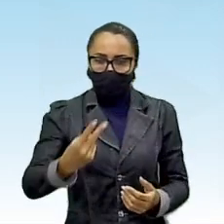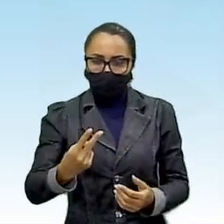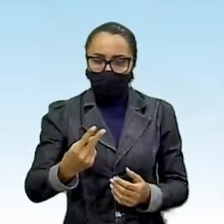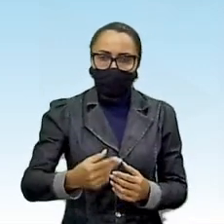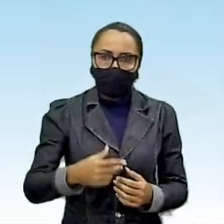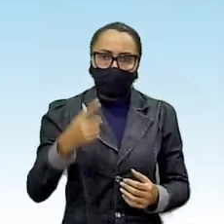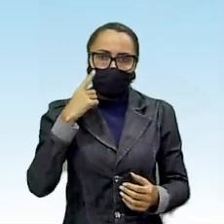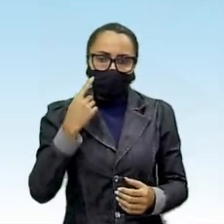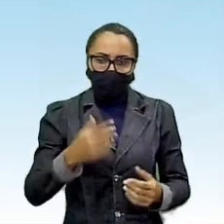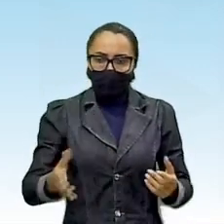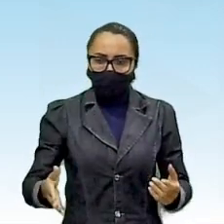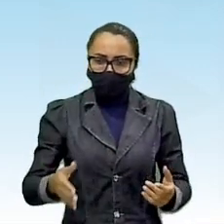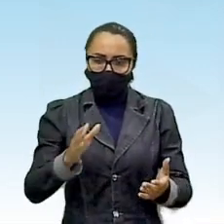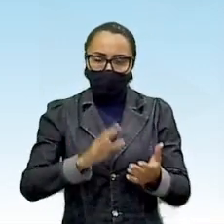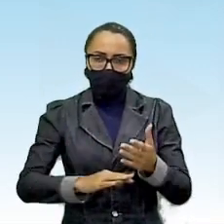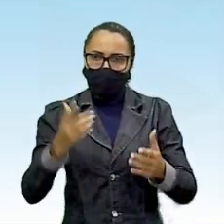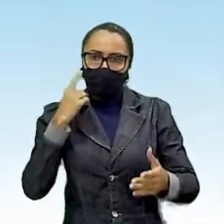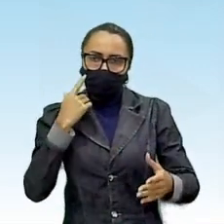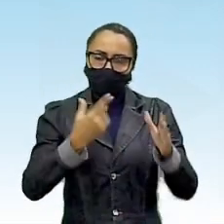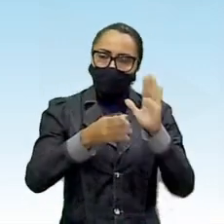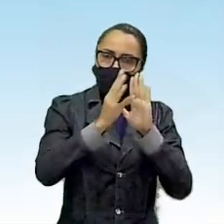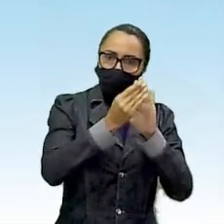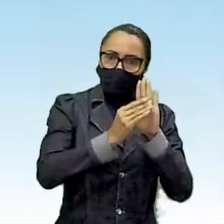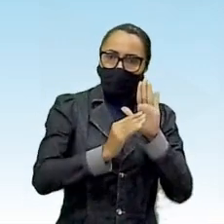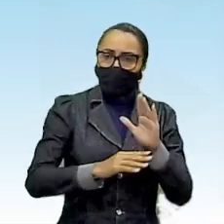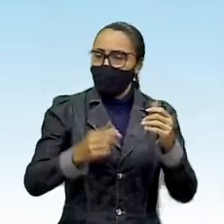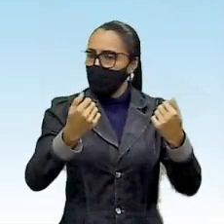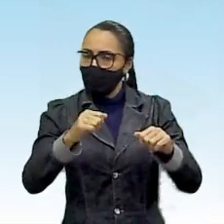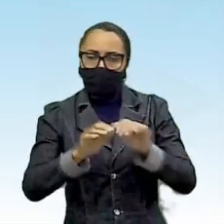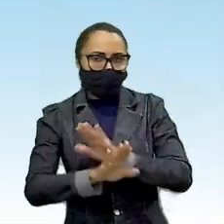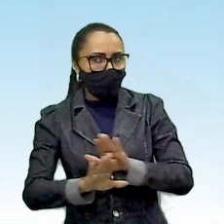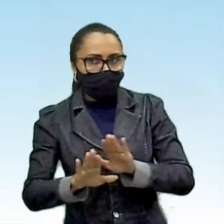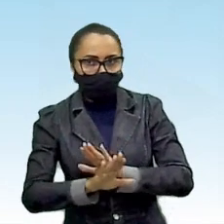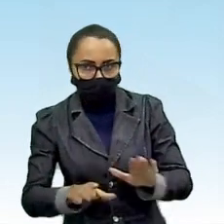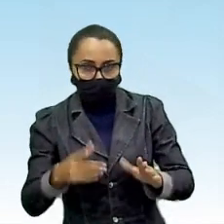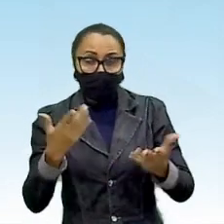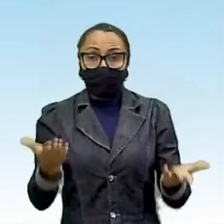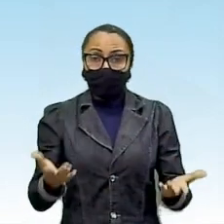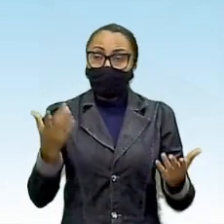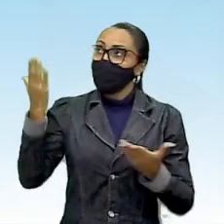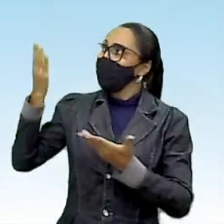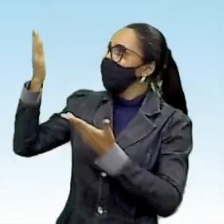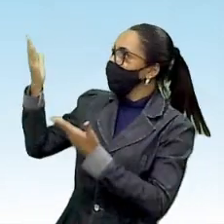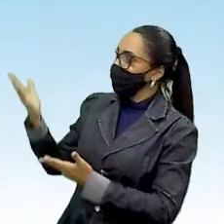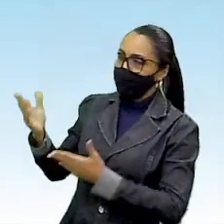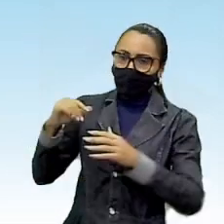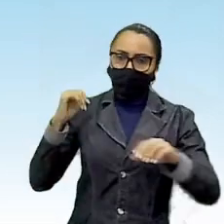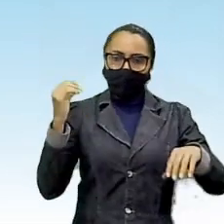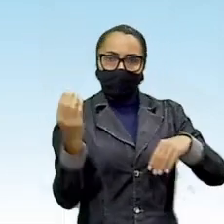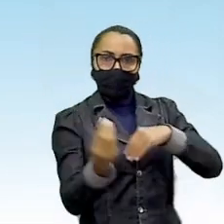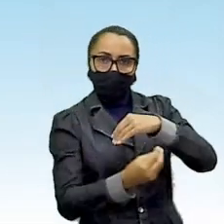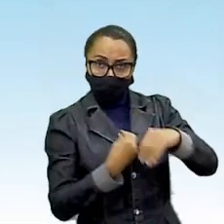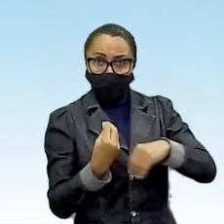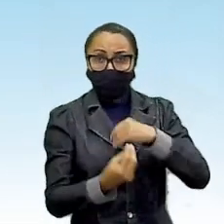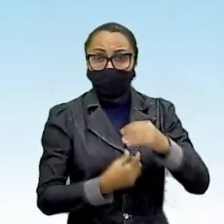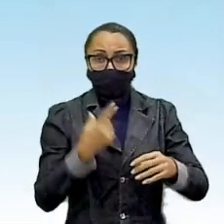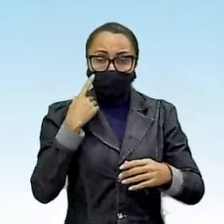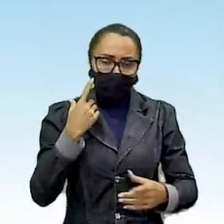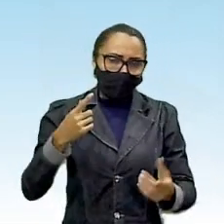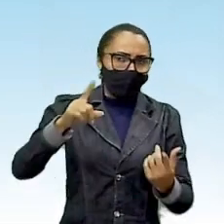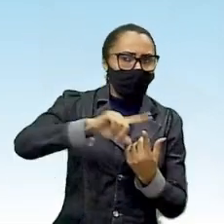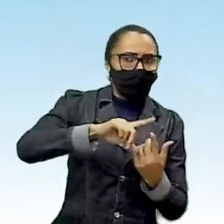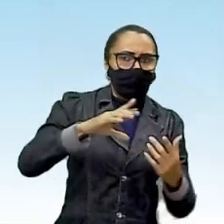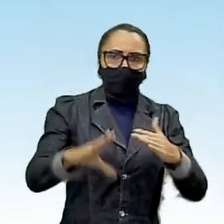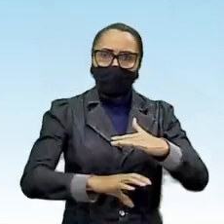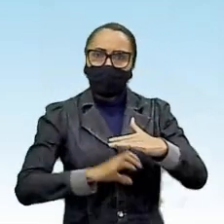estão dispensados de elaborar o PCMSO. Então, está aí, né, essa mistura, né, em relação às empresas, o tipo de empresa, o